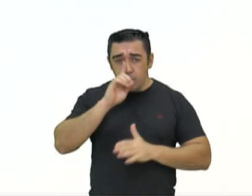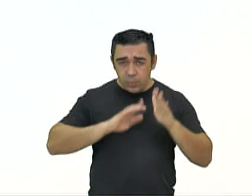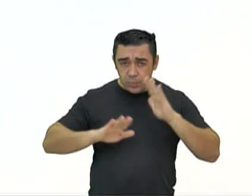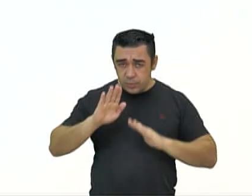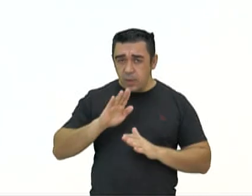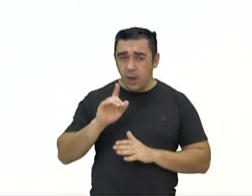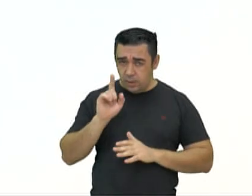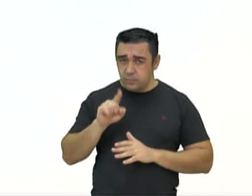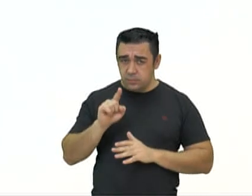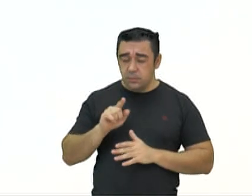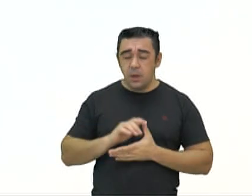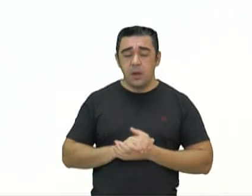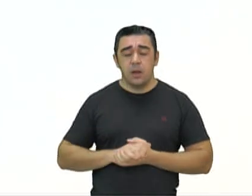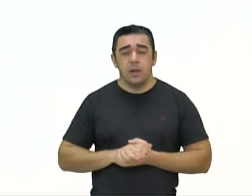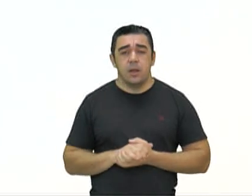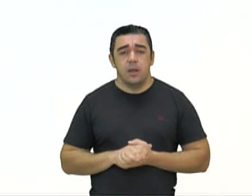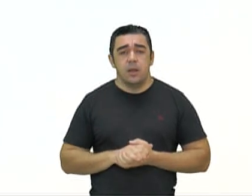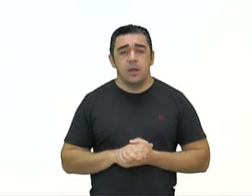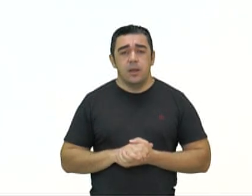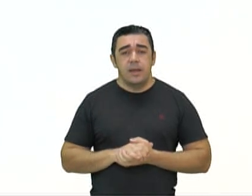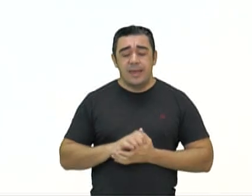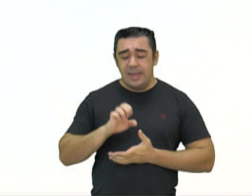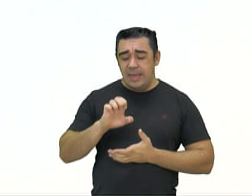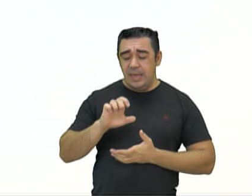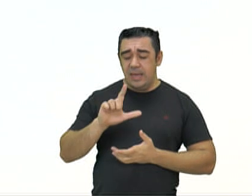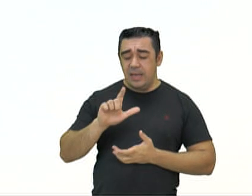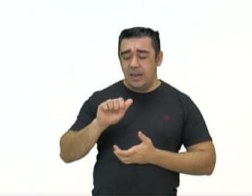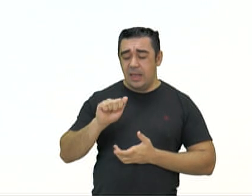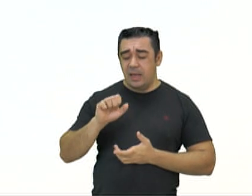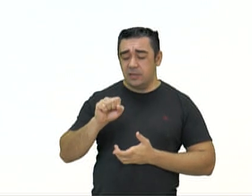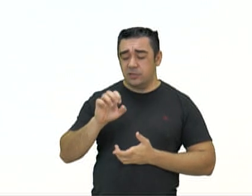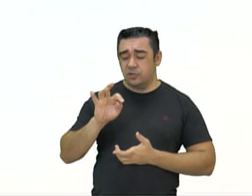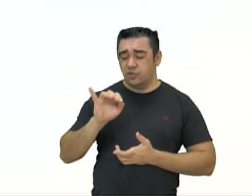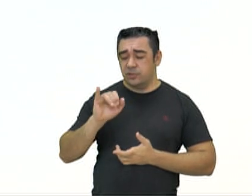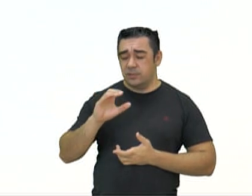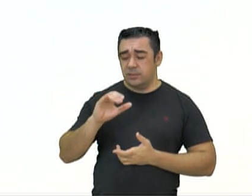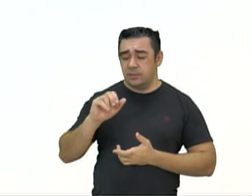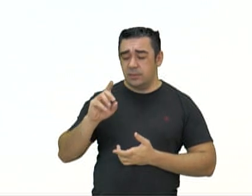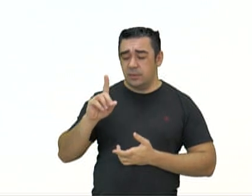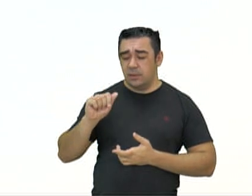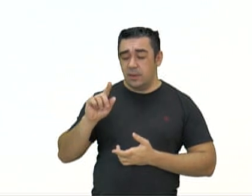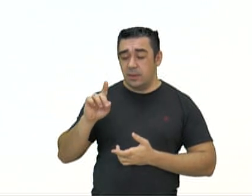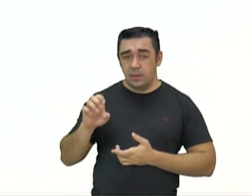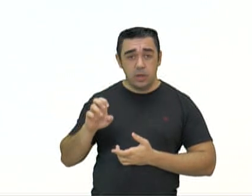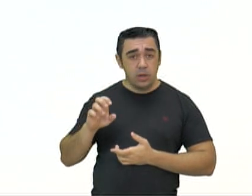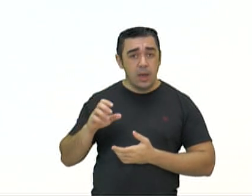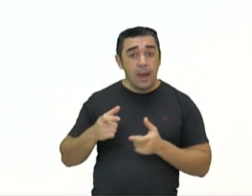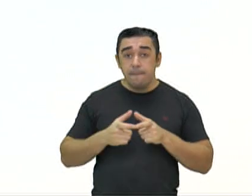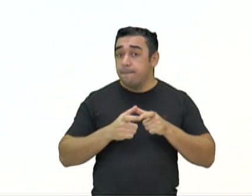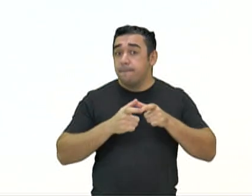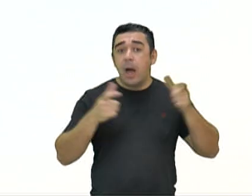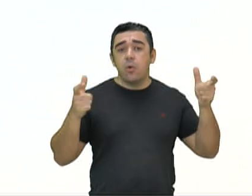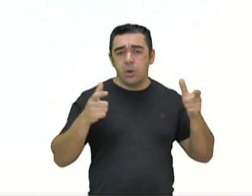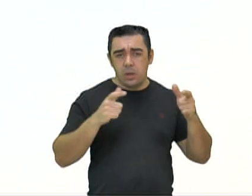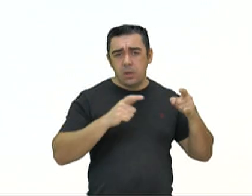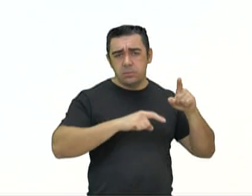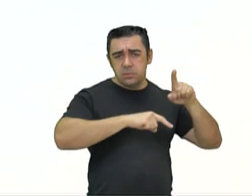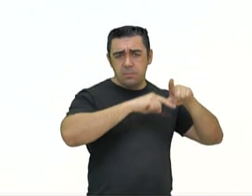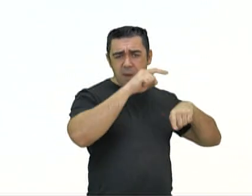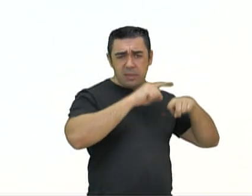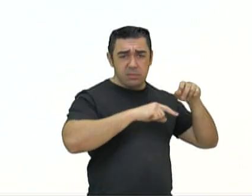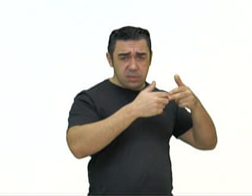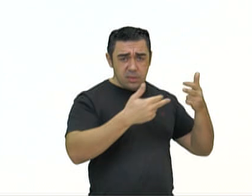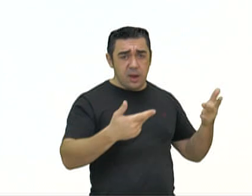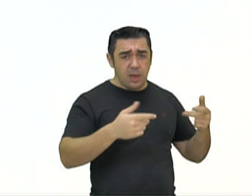nessa questão, certo? A elasticidade, a maioria dos objetos tem isso, certo? A maioria dos equipamentos, a maioria dos